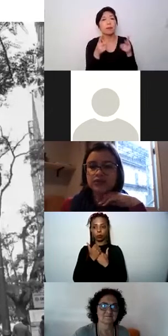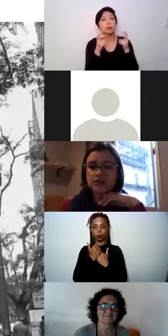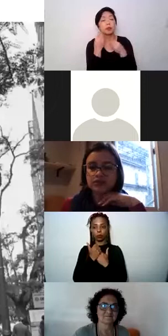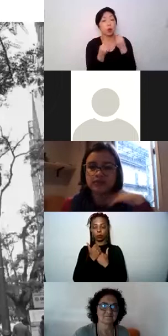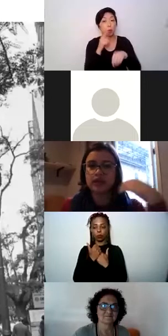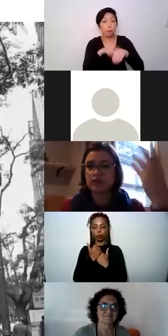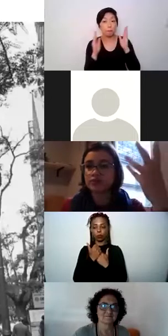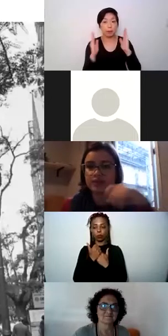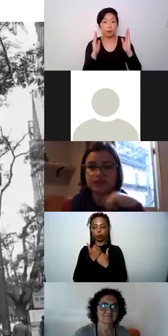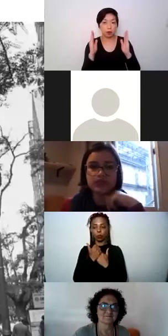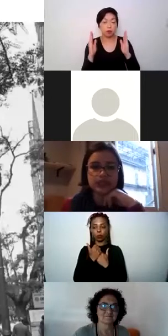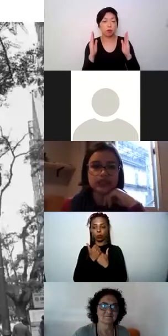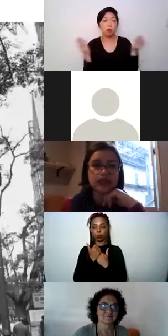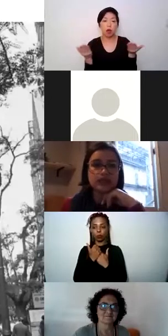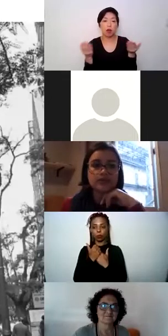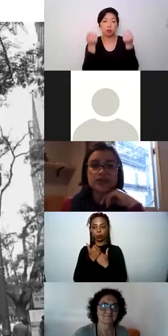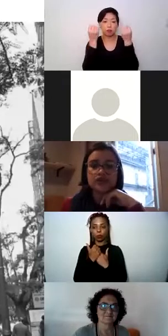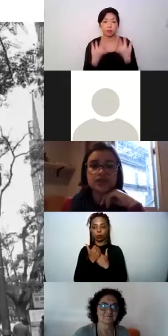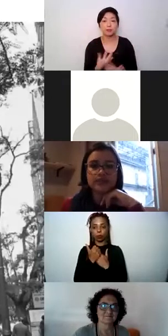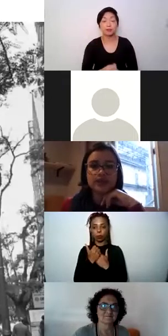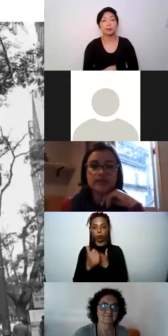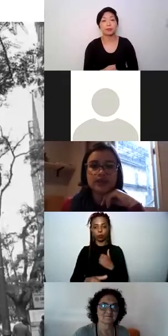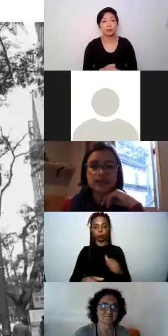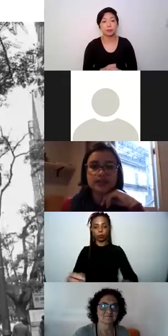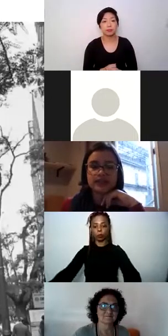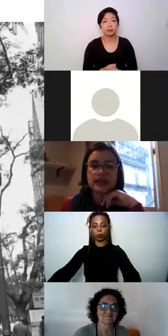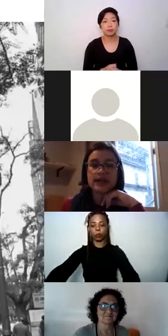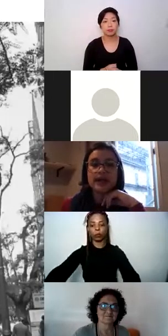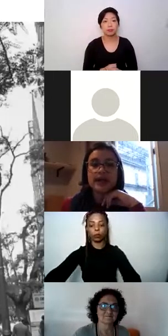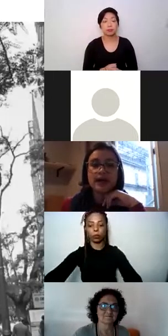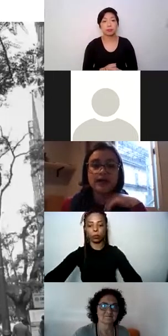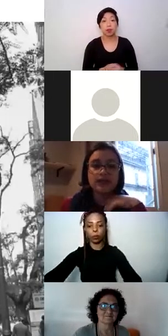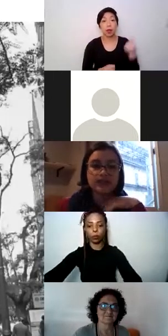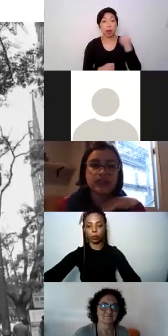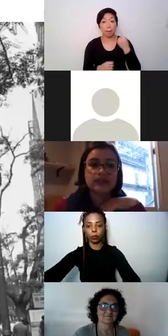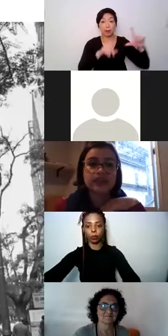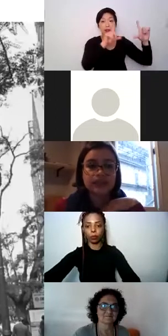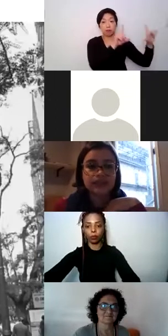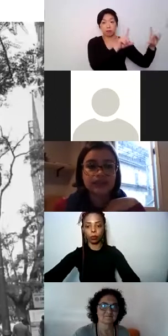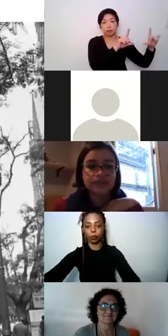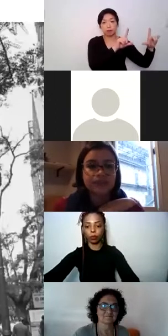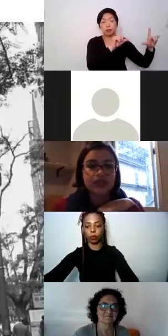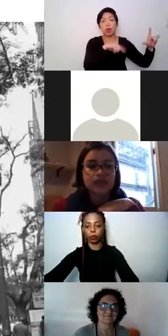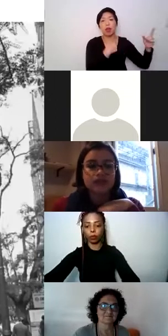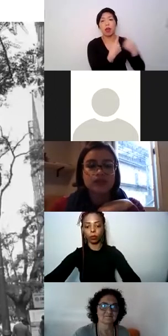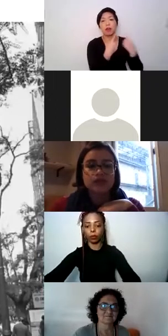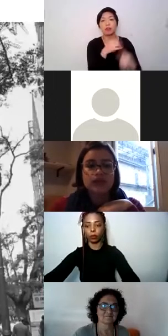acabei de contar para vocês. Então a gente tem na primeira imagem à esquerda a Avenida Ipiranga,